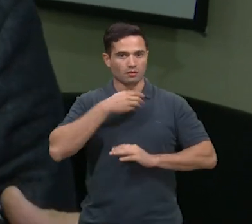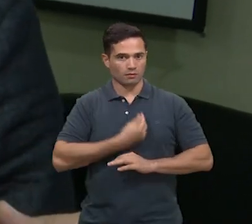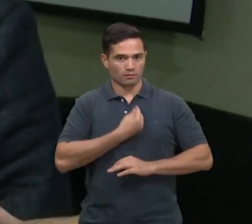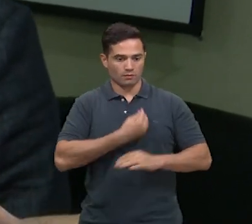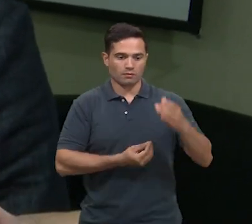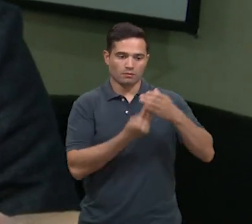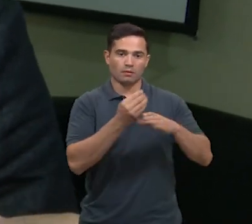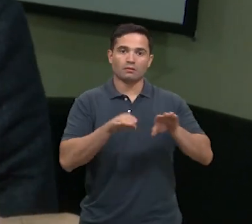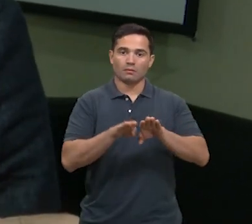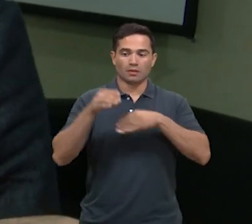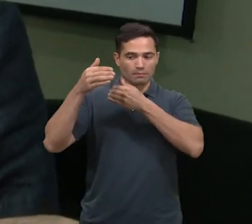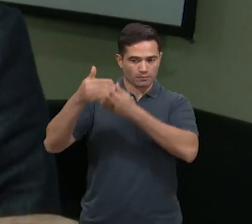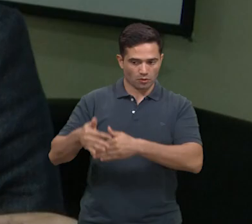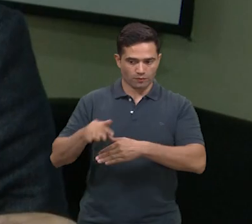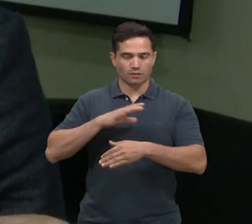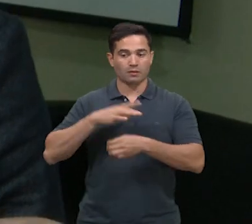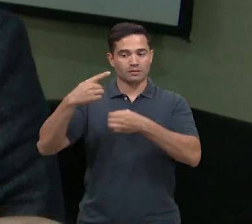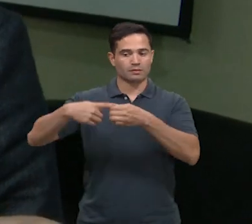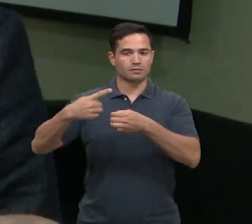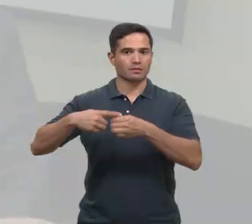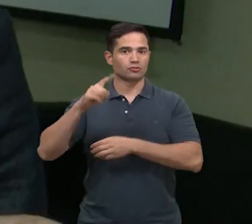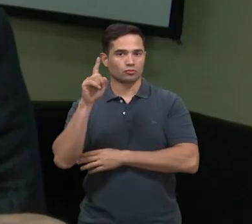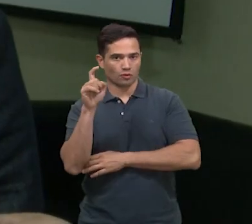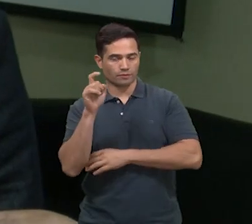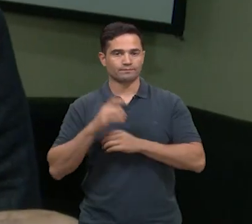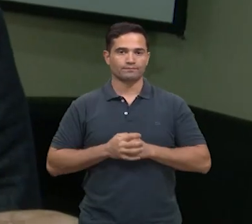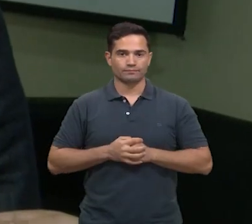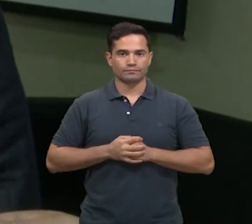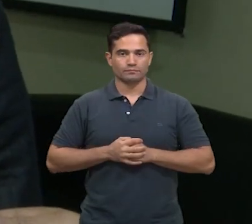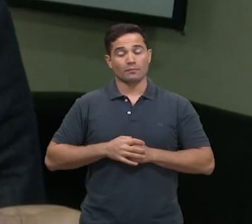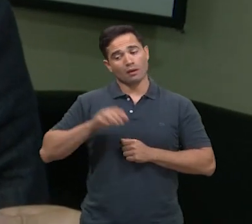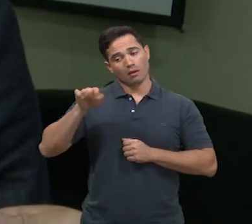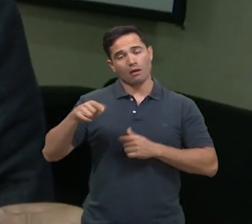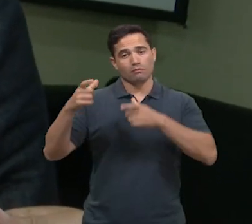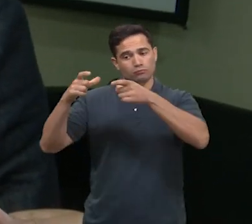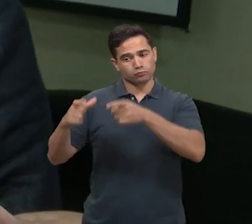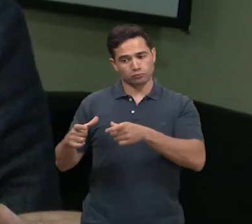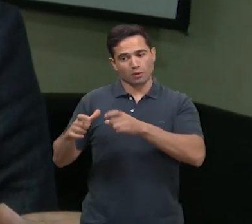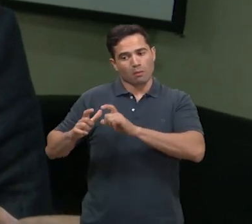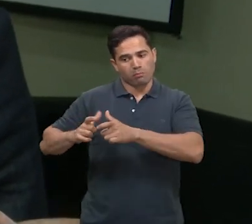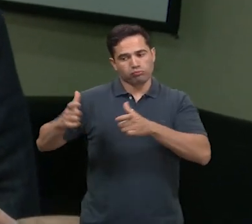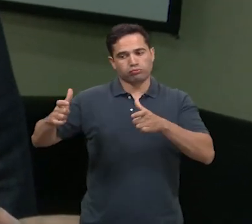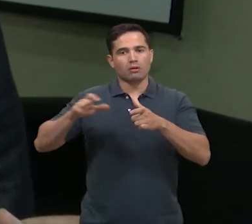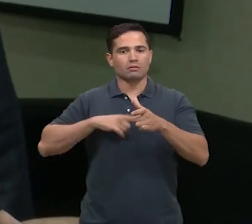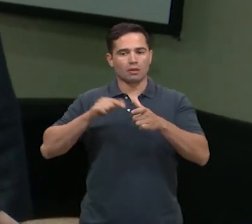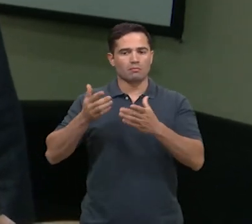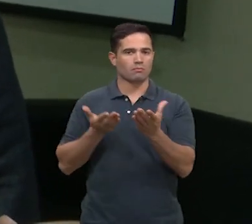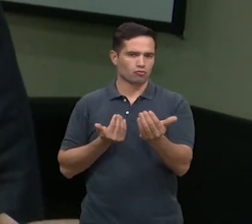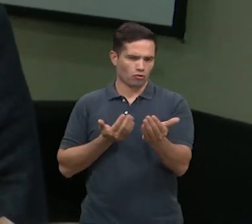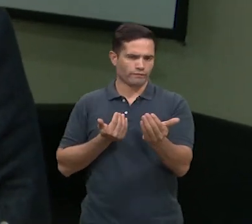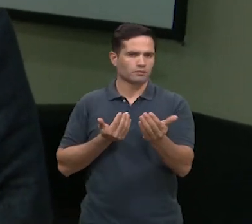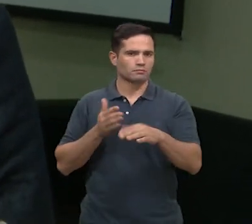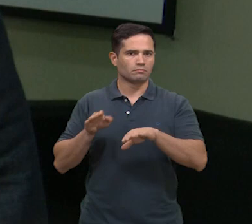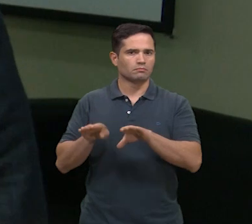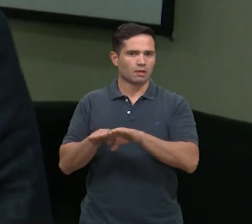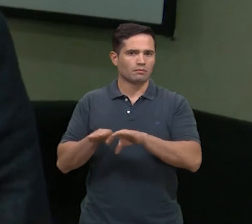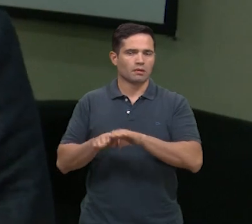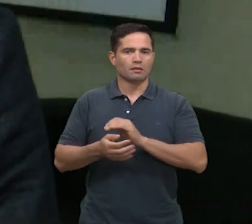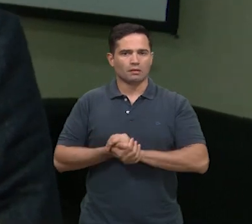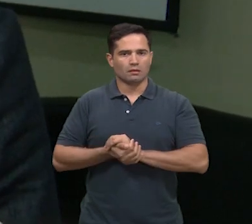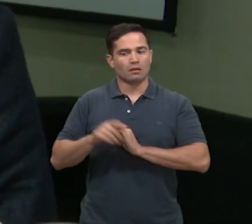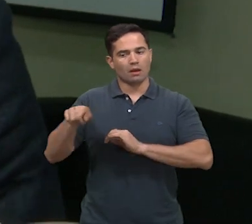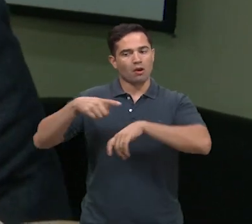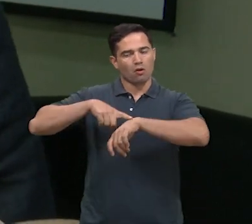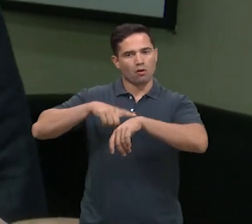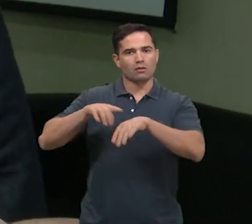a gente tem a prova também no município de Dourados é um centro bastante grande né onde tem bastante jovens e é um